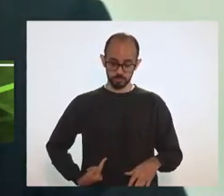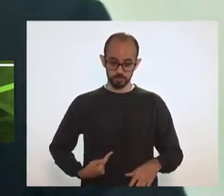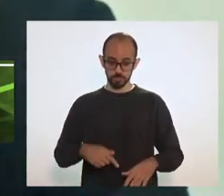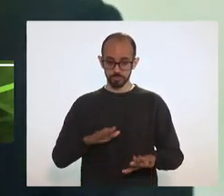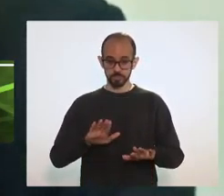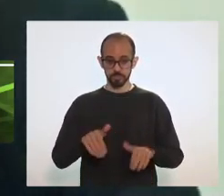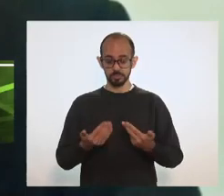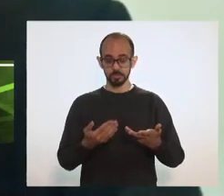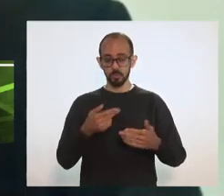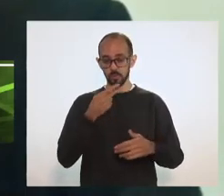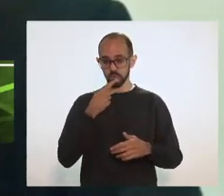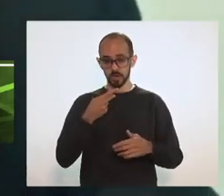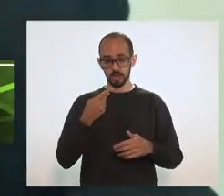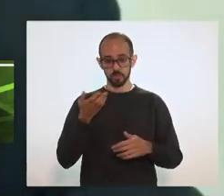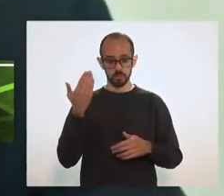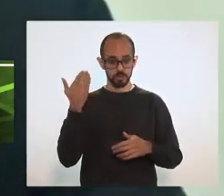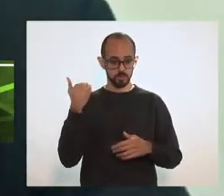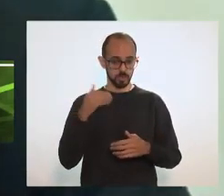respeito